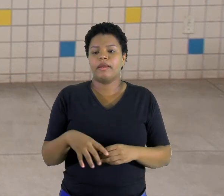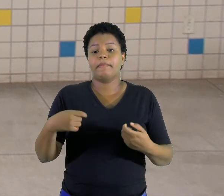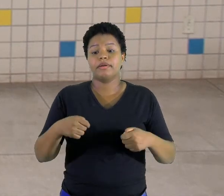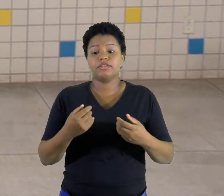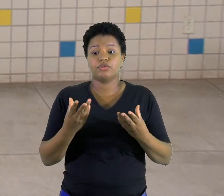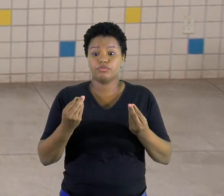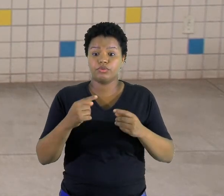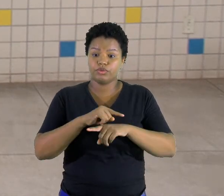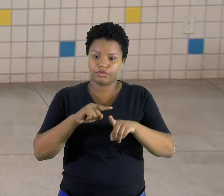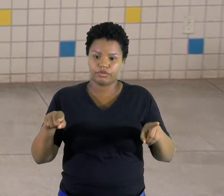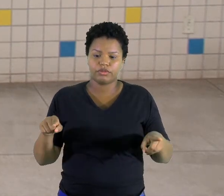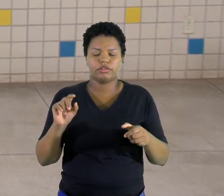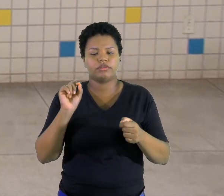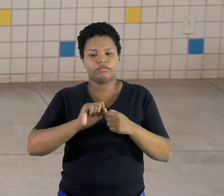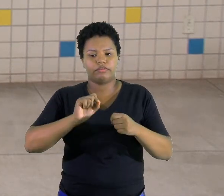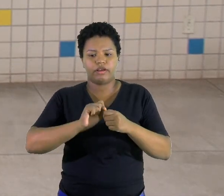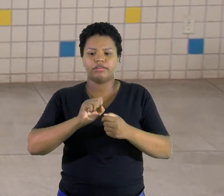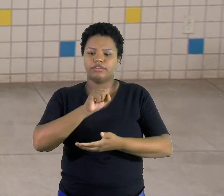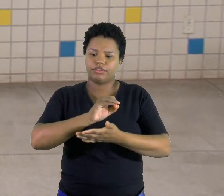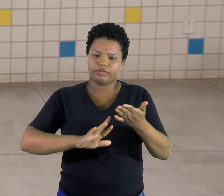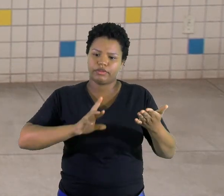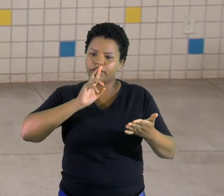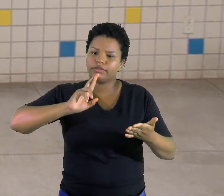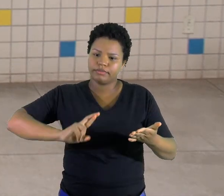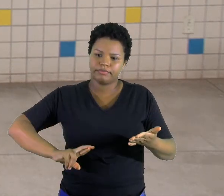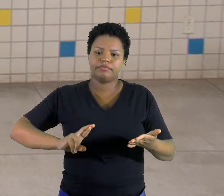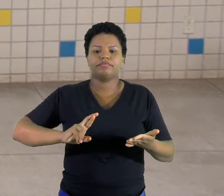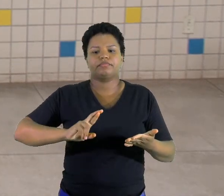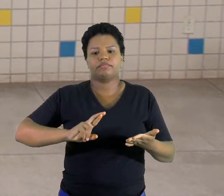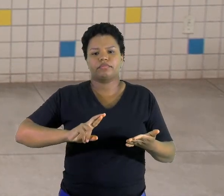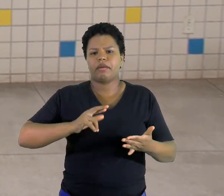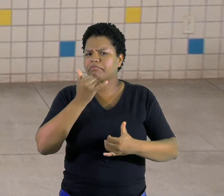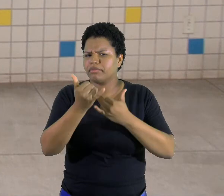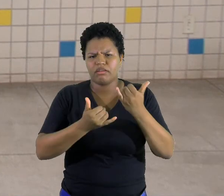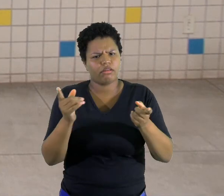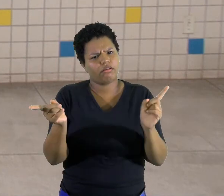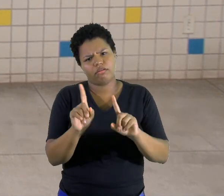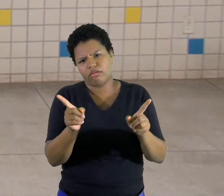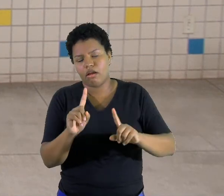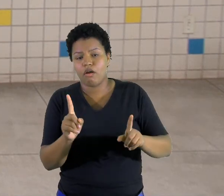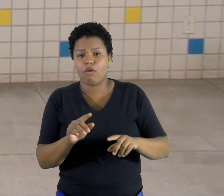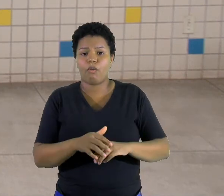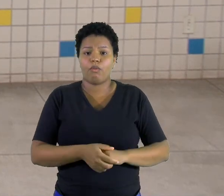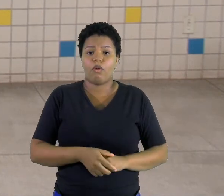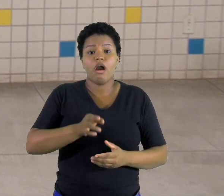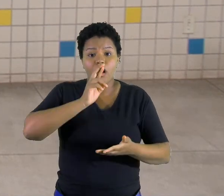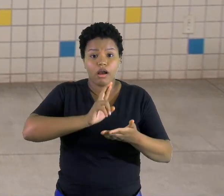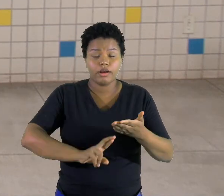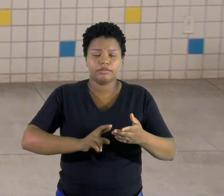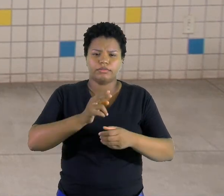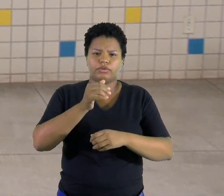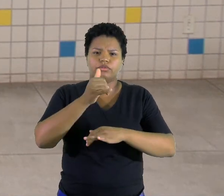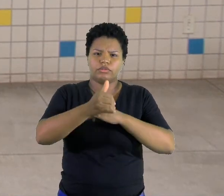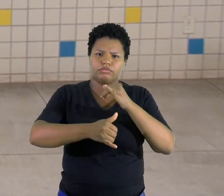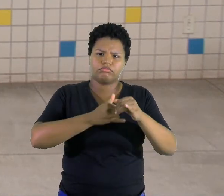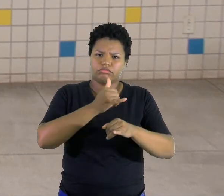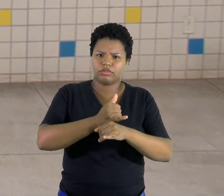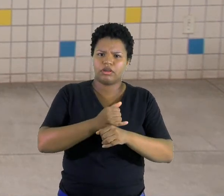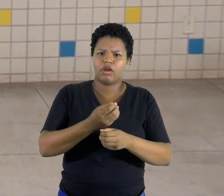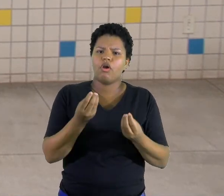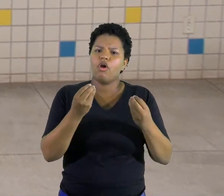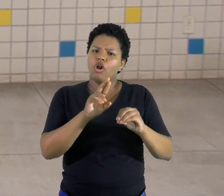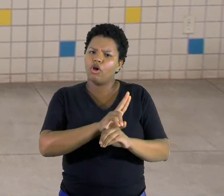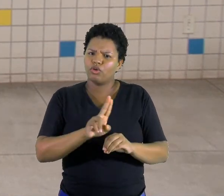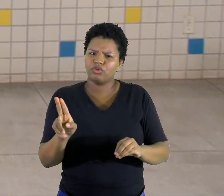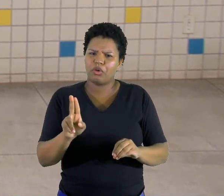muito que vocês realizem realmente a atividade de vocês, não levem na brincadeira, quando forem responder virtualmente, coloquem o nome de vocês, não